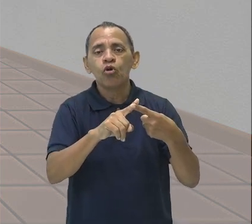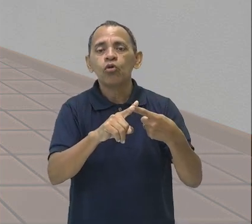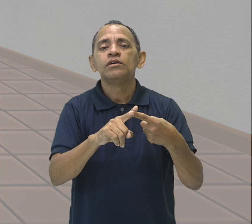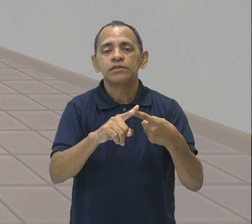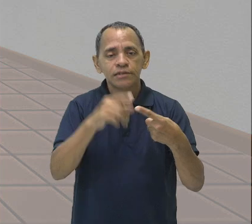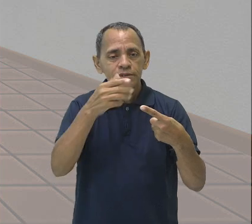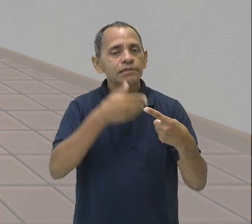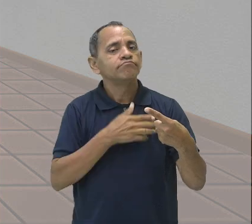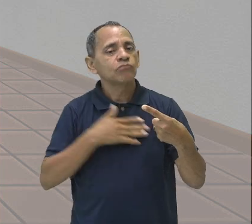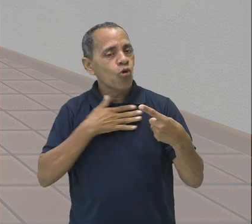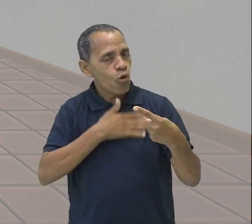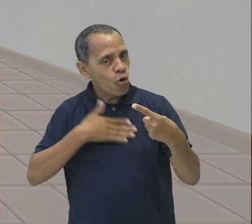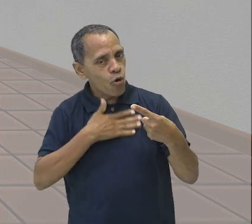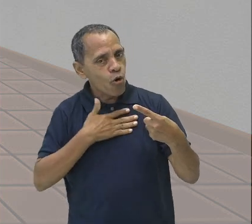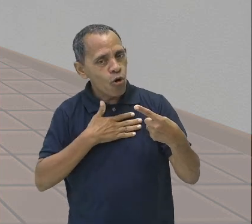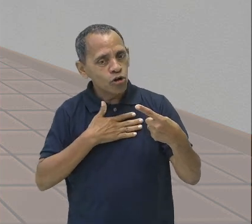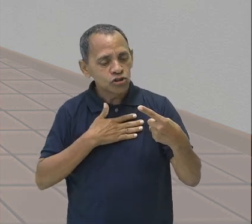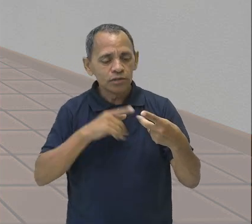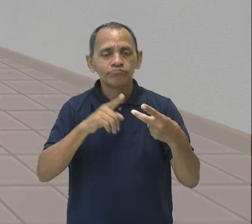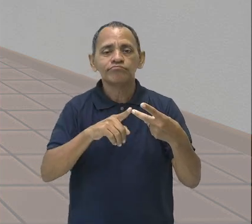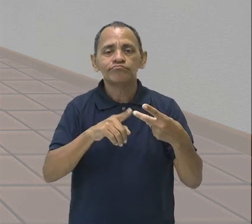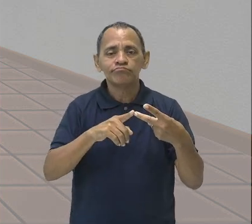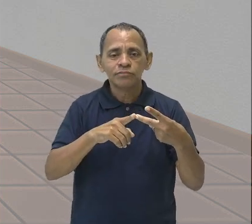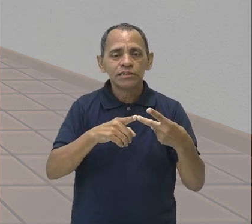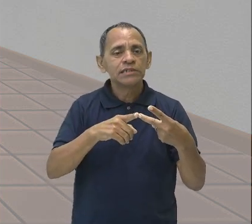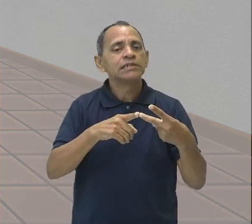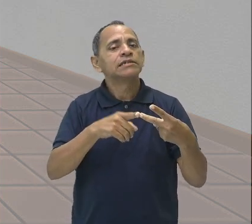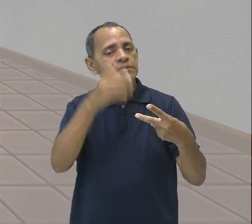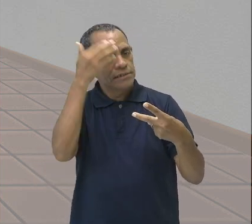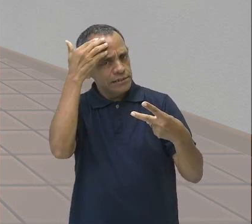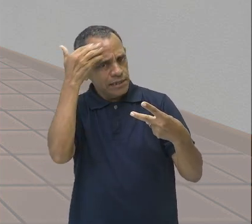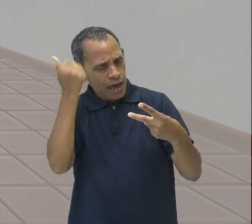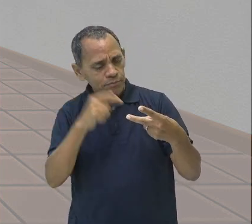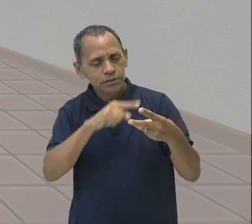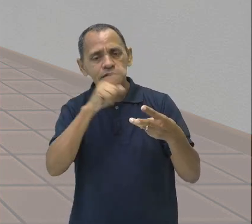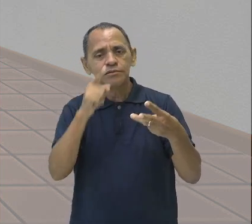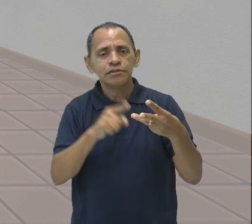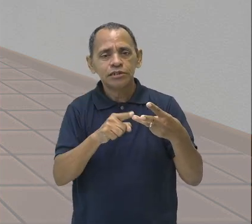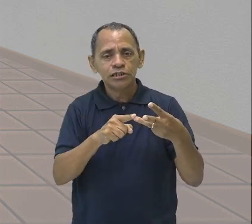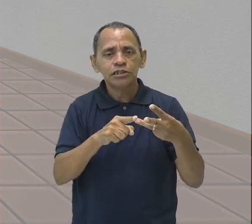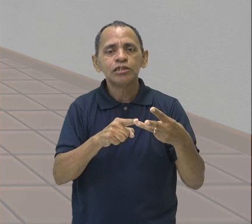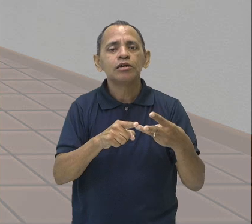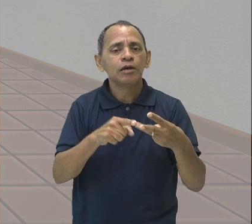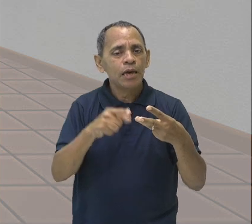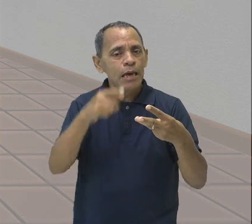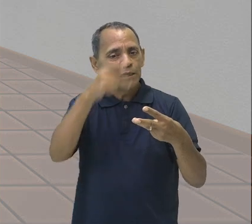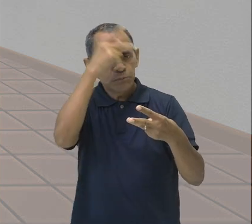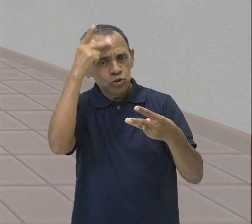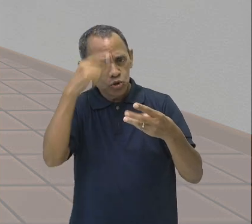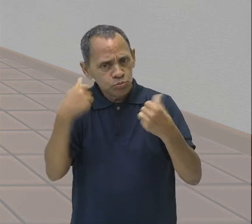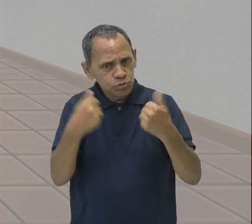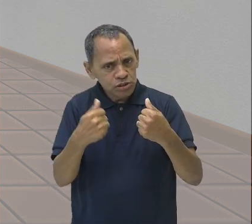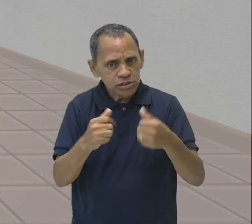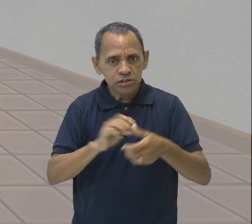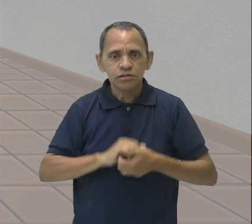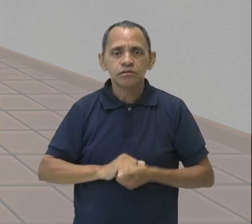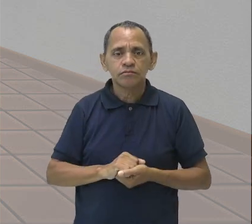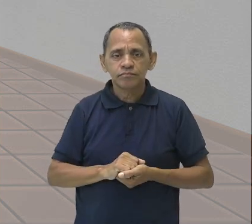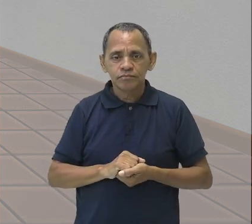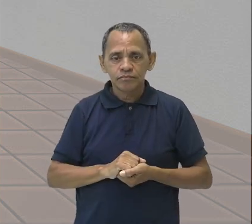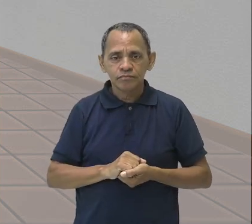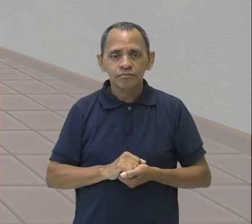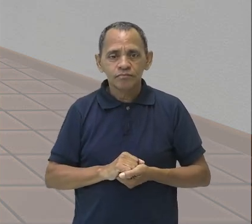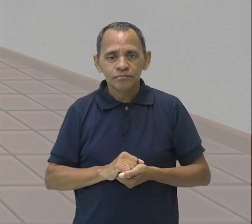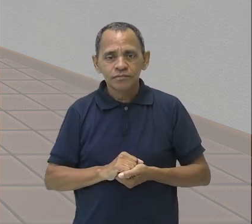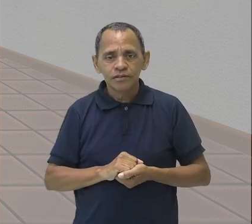precisam. Boa ideia, hein? Muito bom esse primeiro aprendizado aqui na construção de uma empresa. Vamos continuar. Vai dar certo, vai dar bom. Acho que